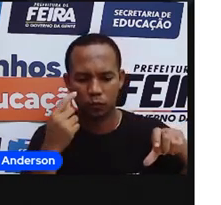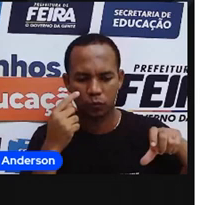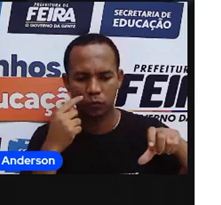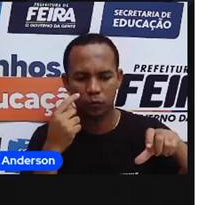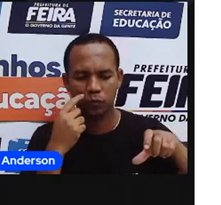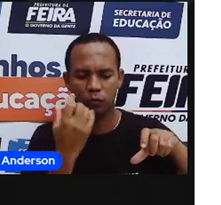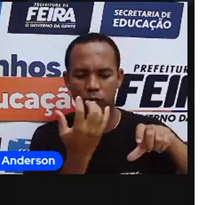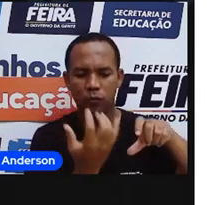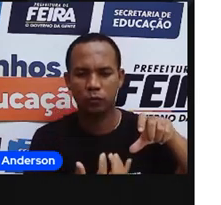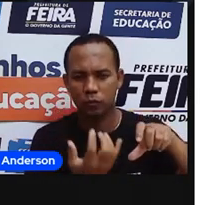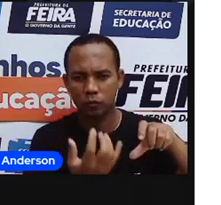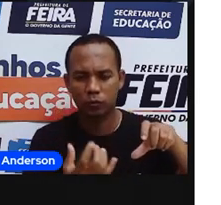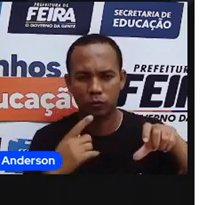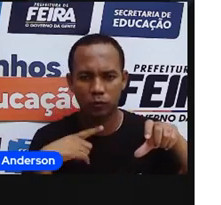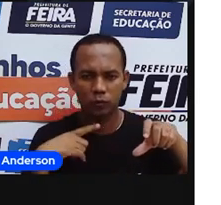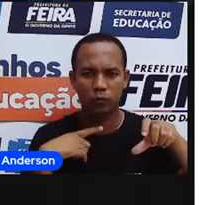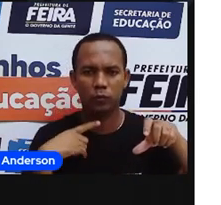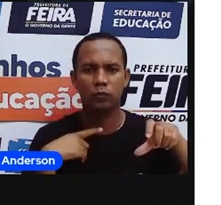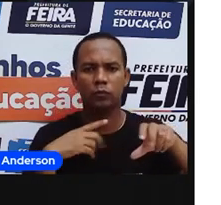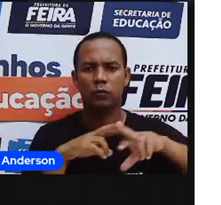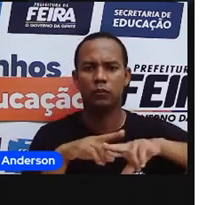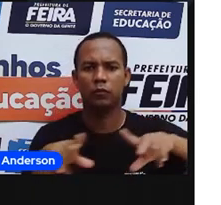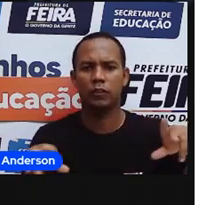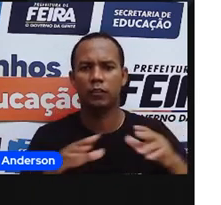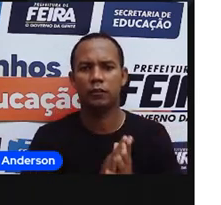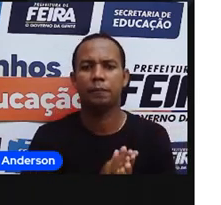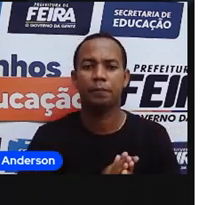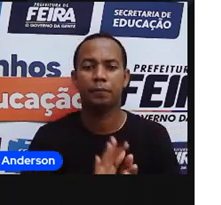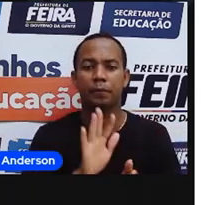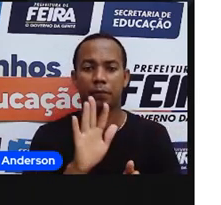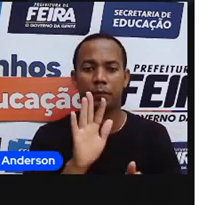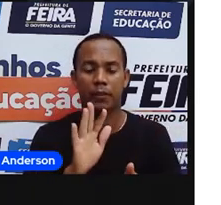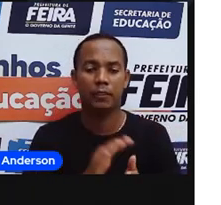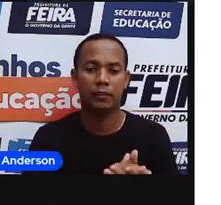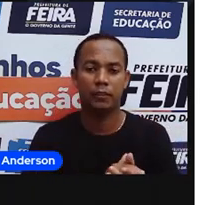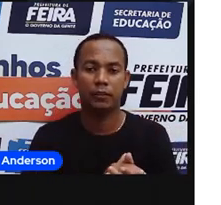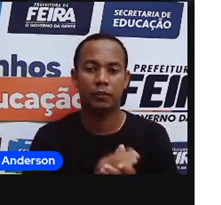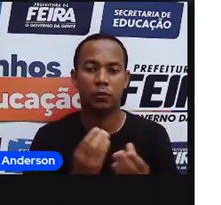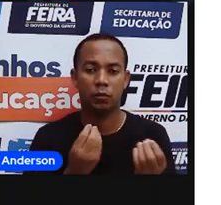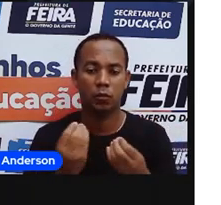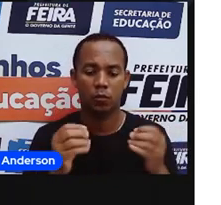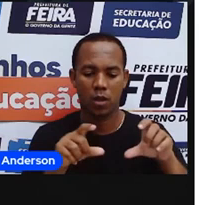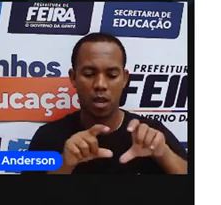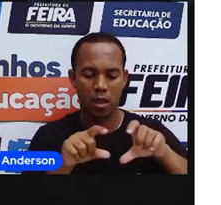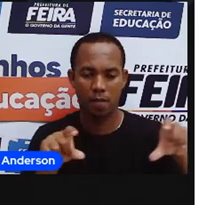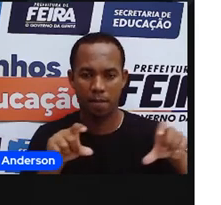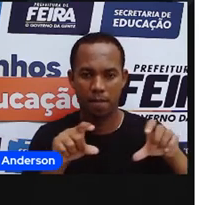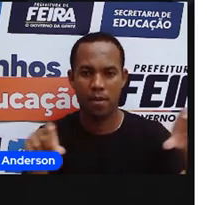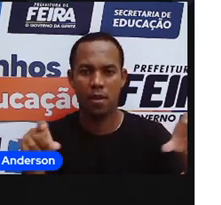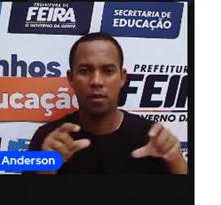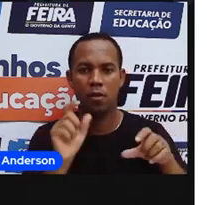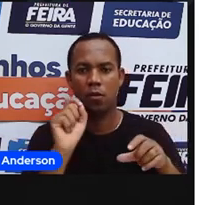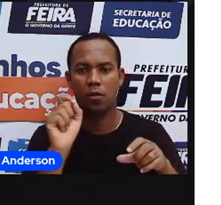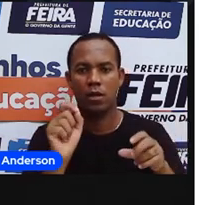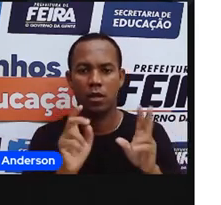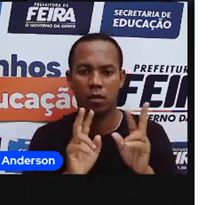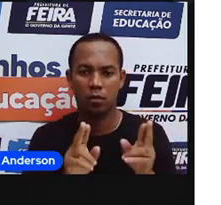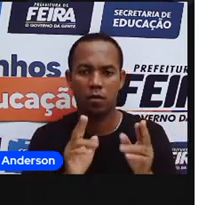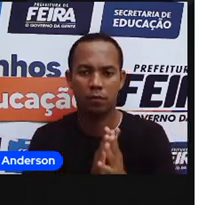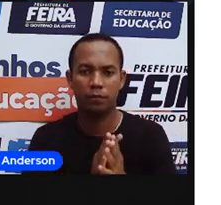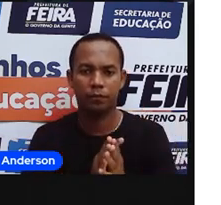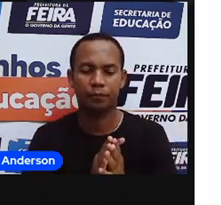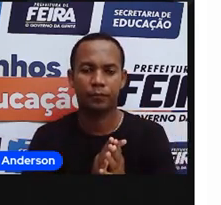como vocês preferirem. Lembrando que a raiz da macaxeira ou a aipim é